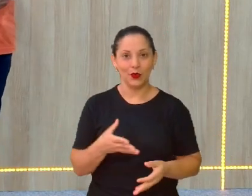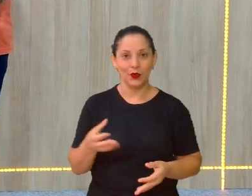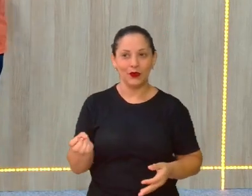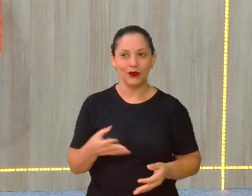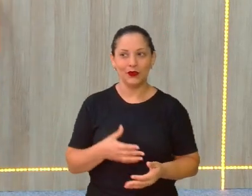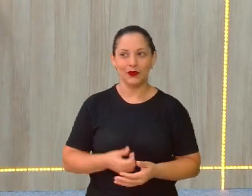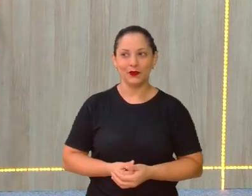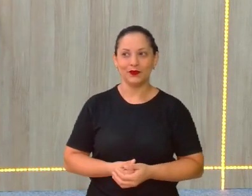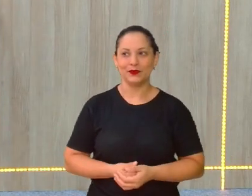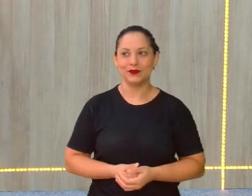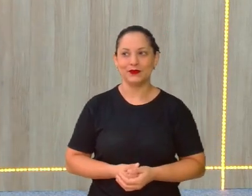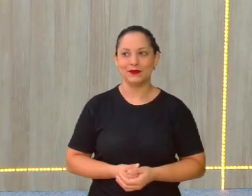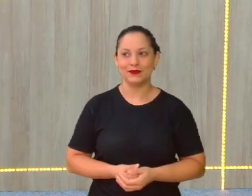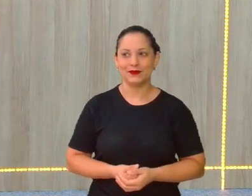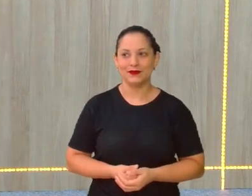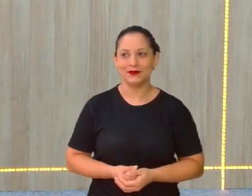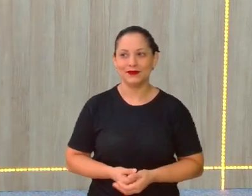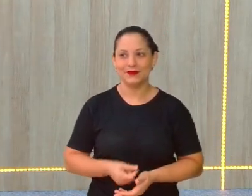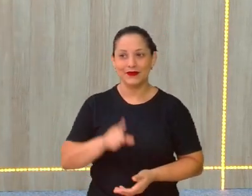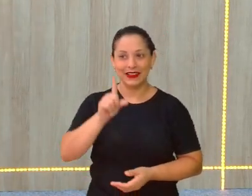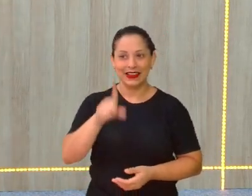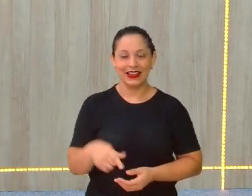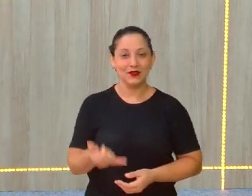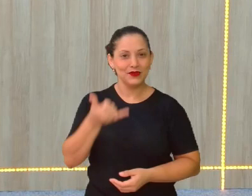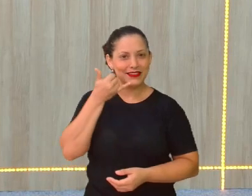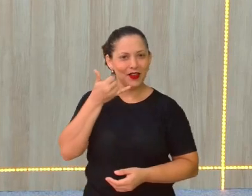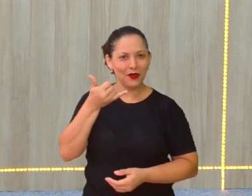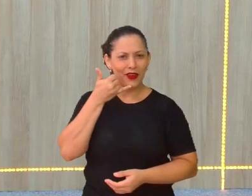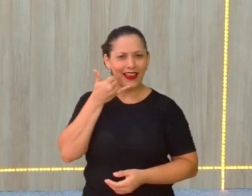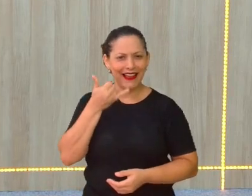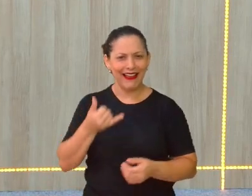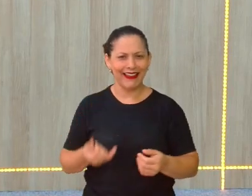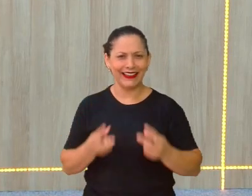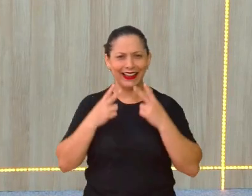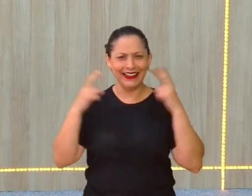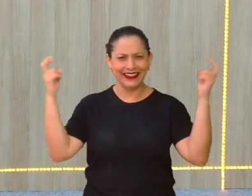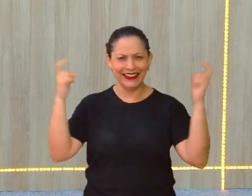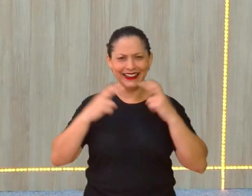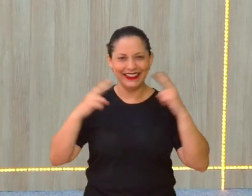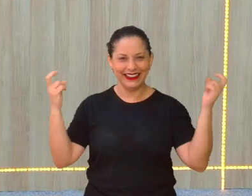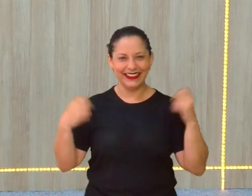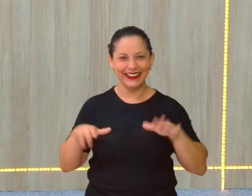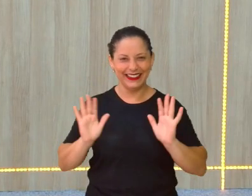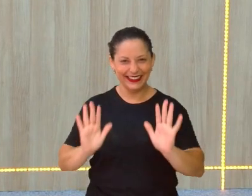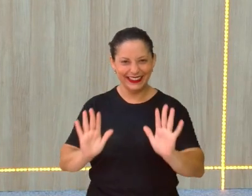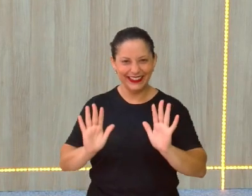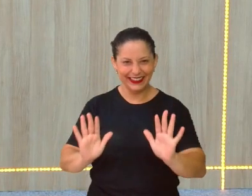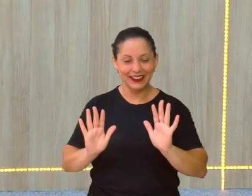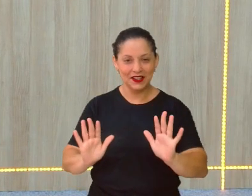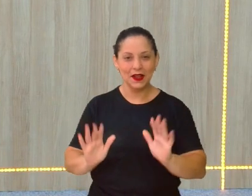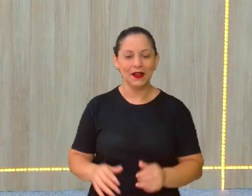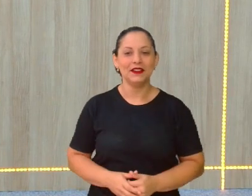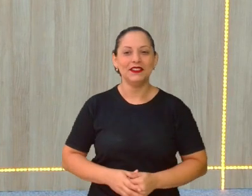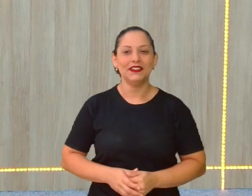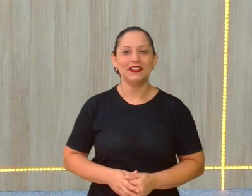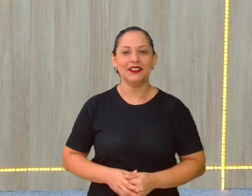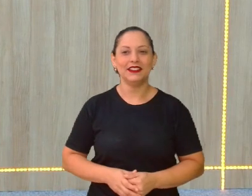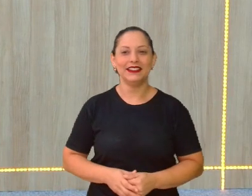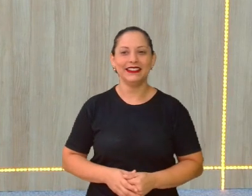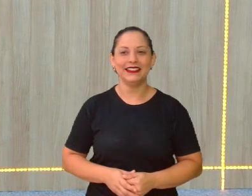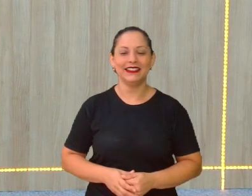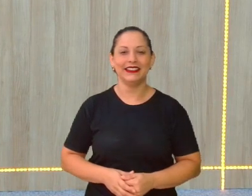ela. Eita, o celular aqui fazendo barulho aqui, deixa eu tirar, porque